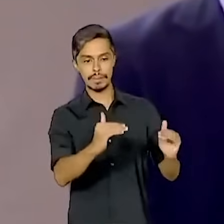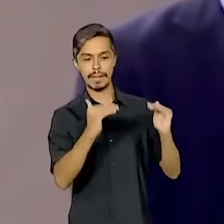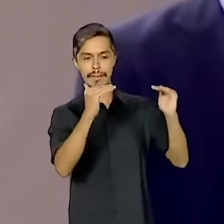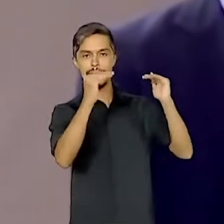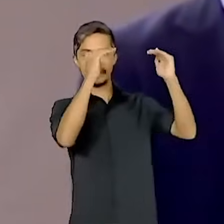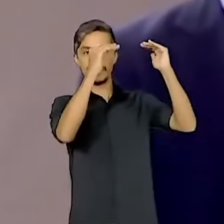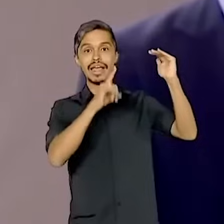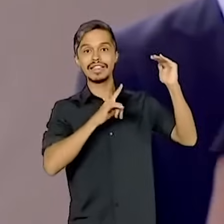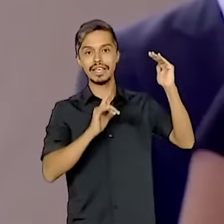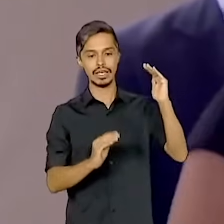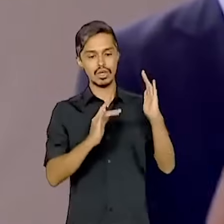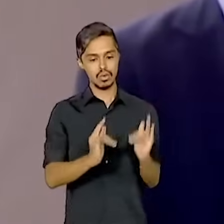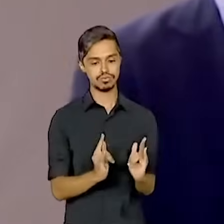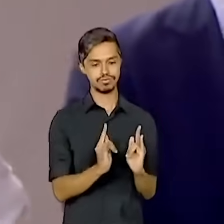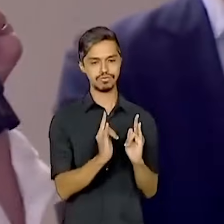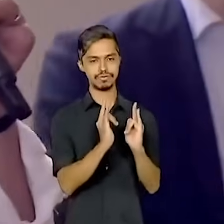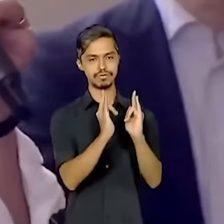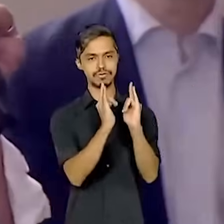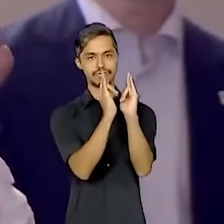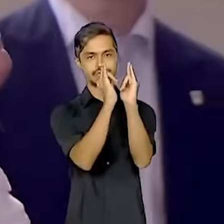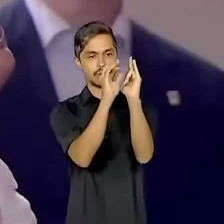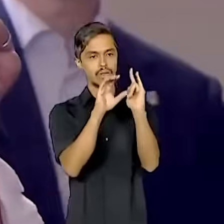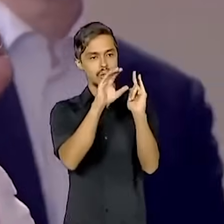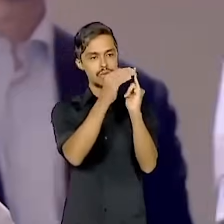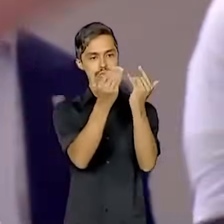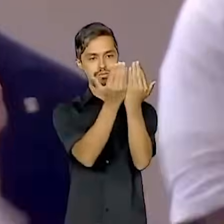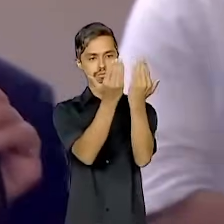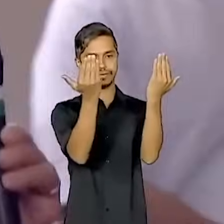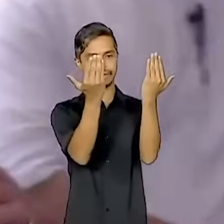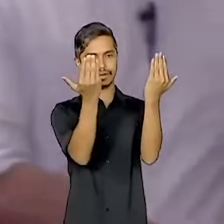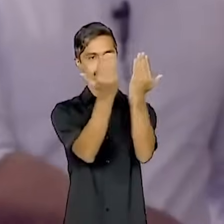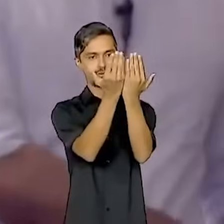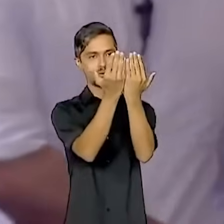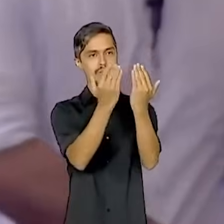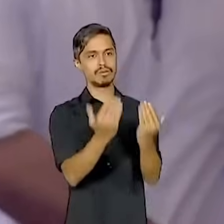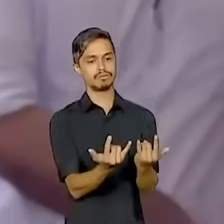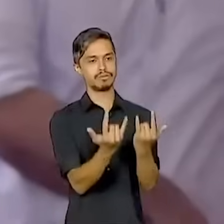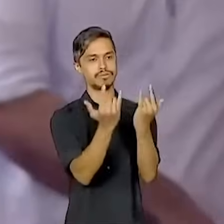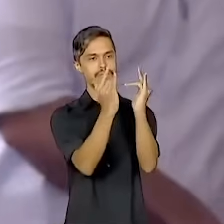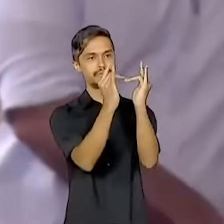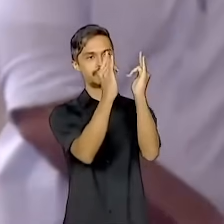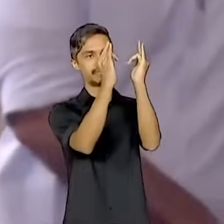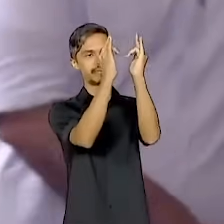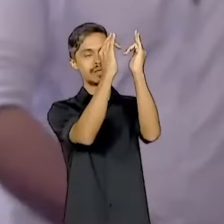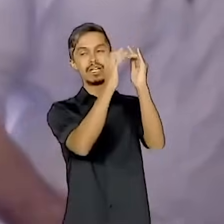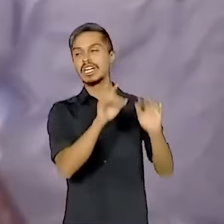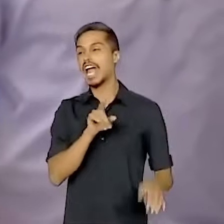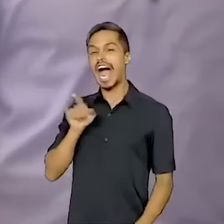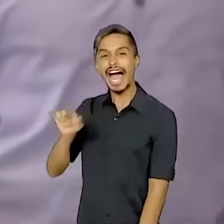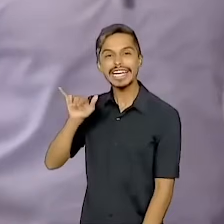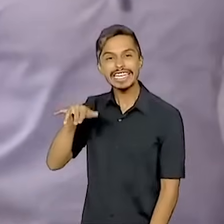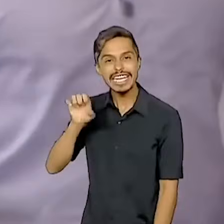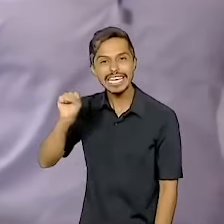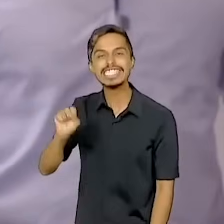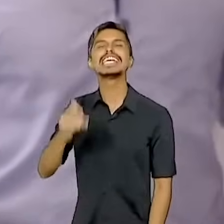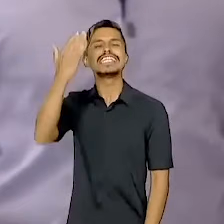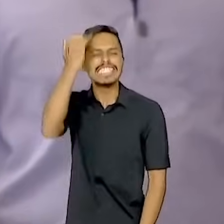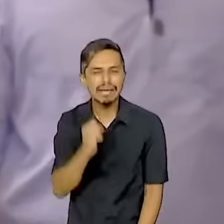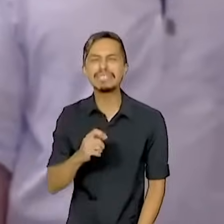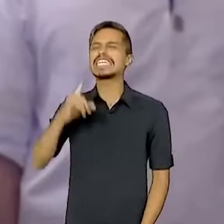Eles vão ter elevadores. Aí nem sabe a briga que nós fizemos para esse maldito elevador para os pobres.